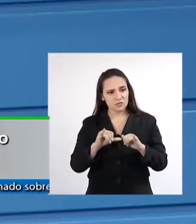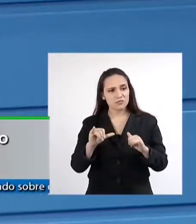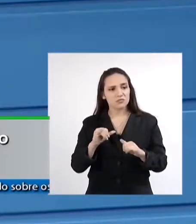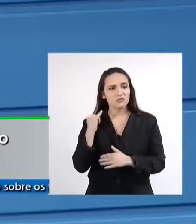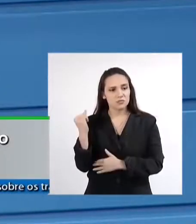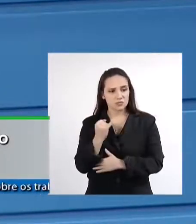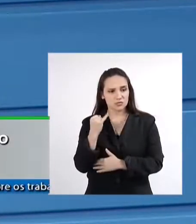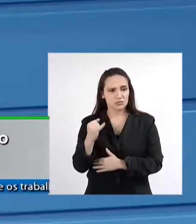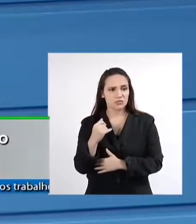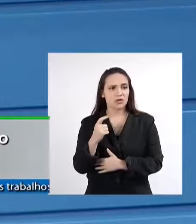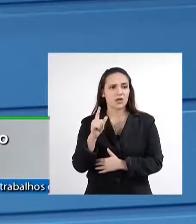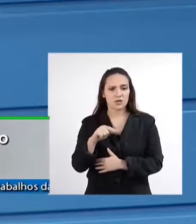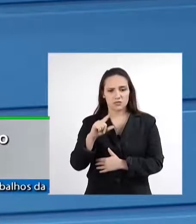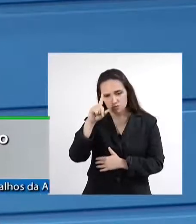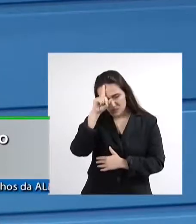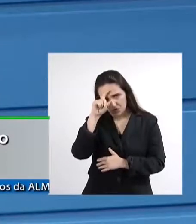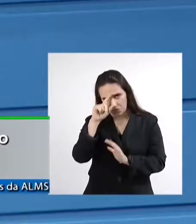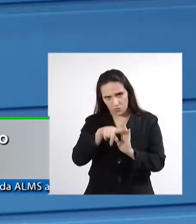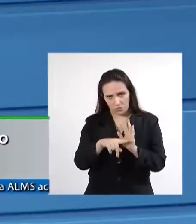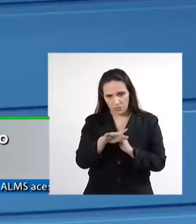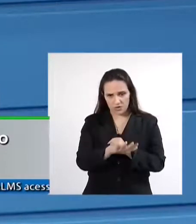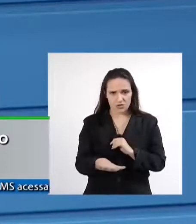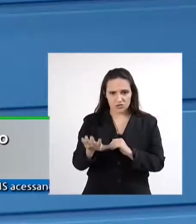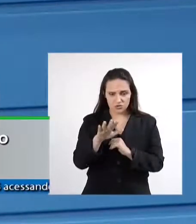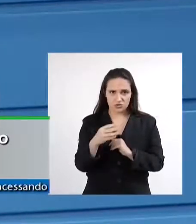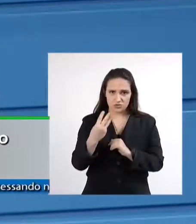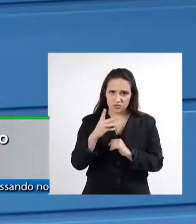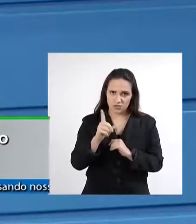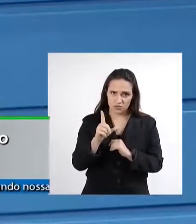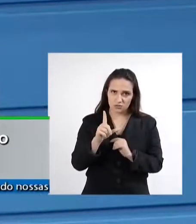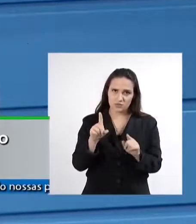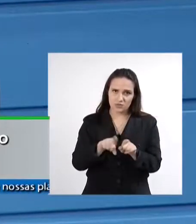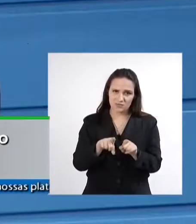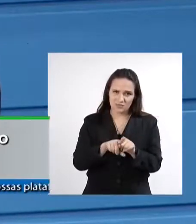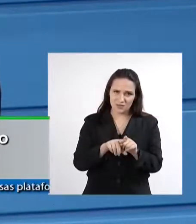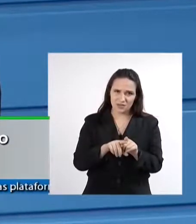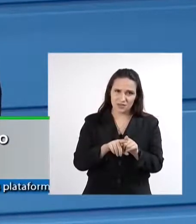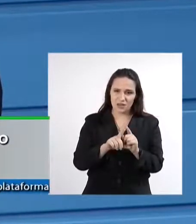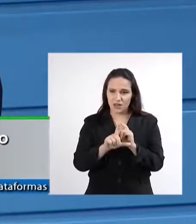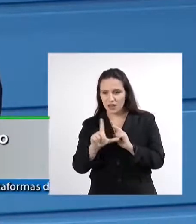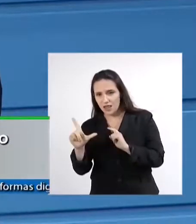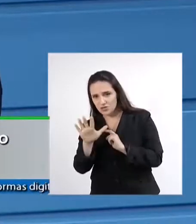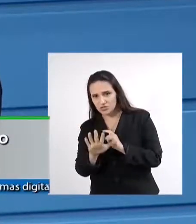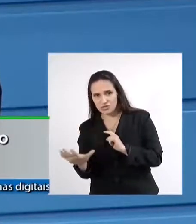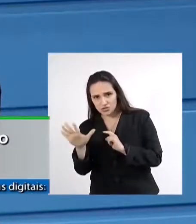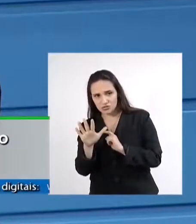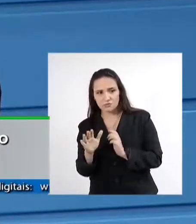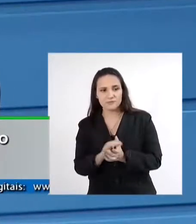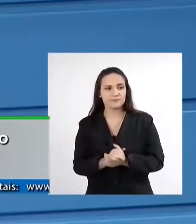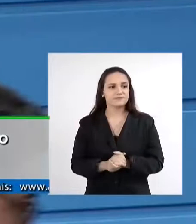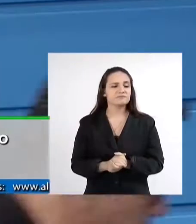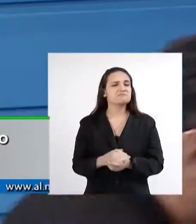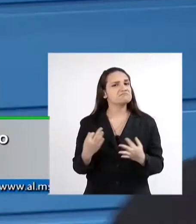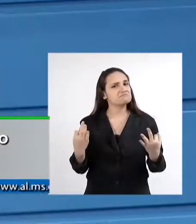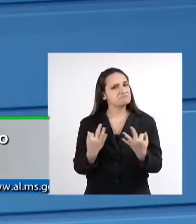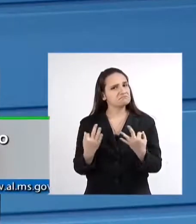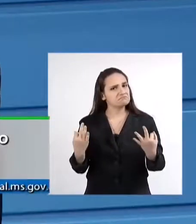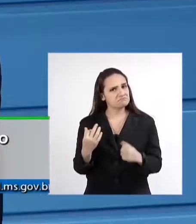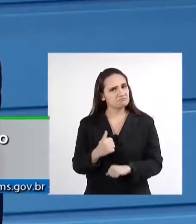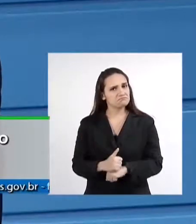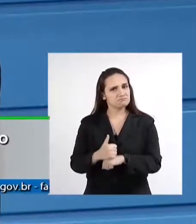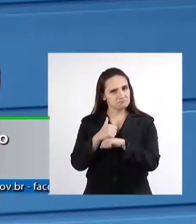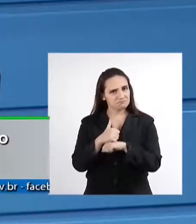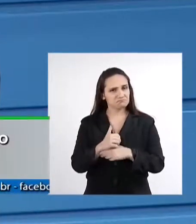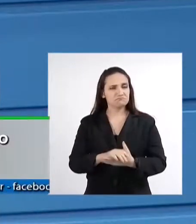que é um hospital regional que atende não só Três Lagoas, mas toda a costa leste do nosso estado. Um hospital de excelência.